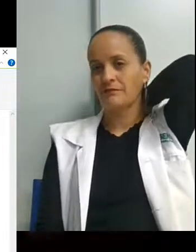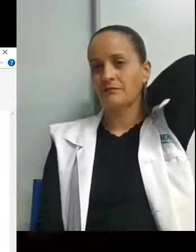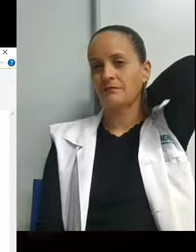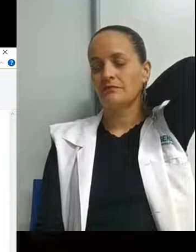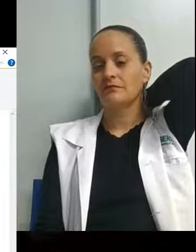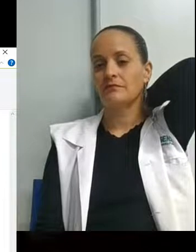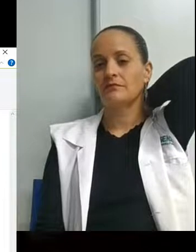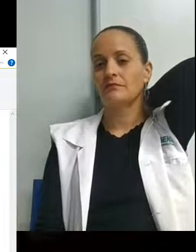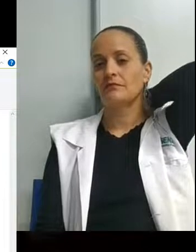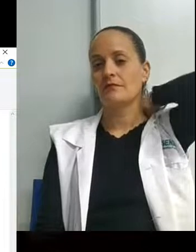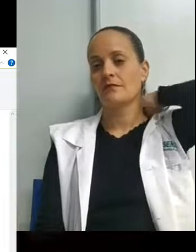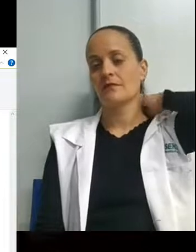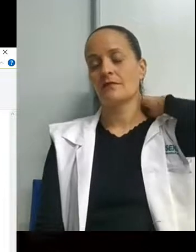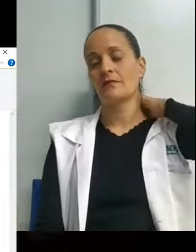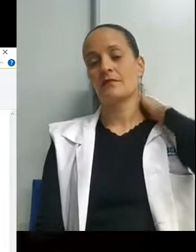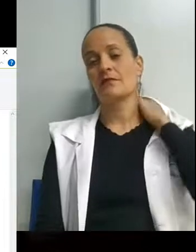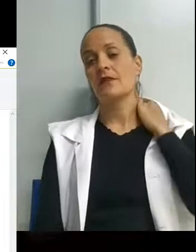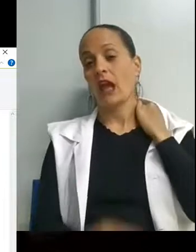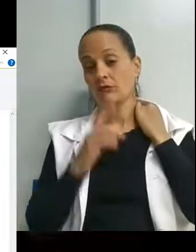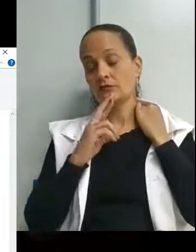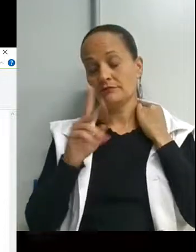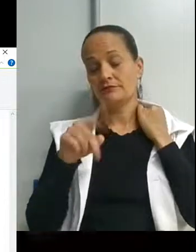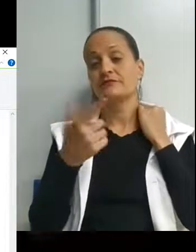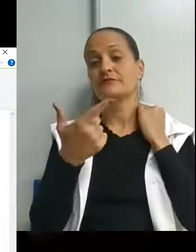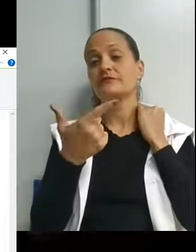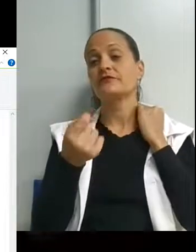20.000, o quê? Ohms,